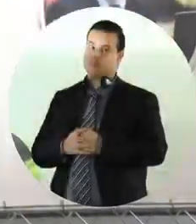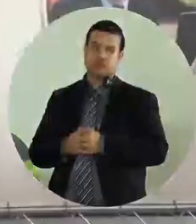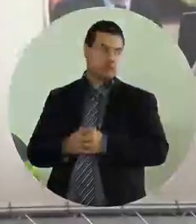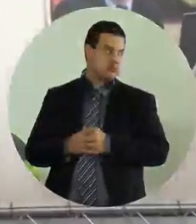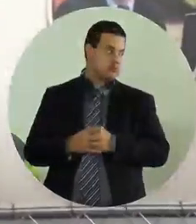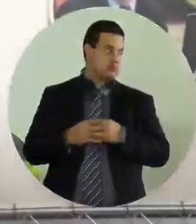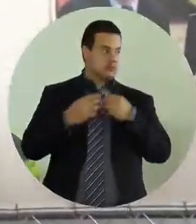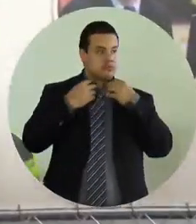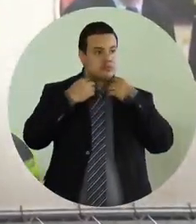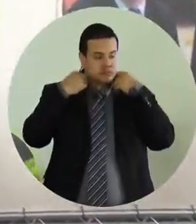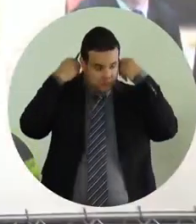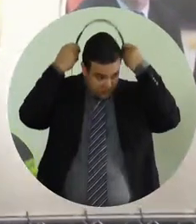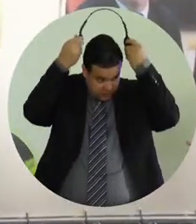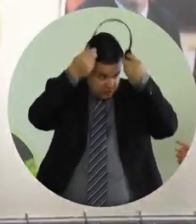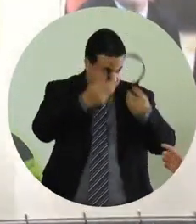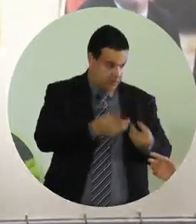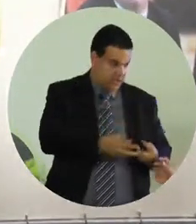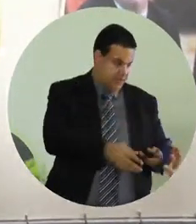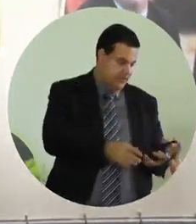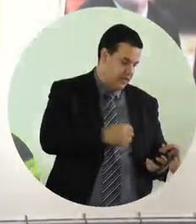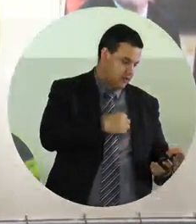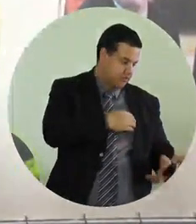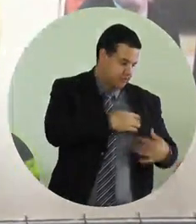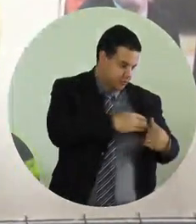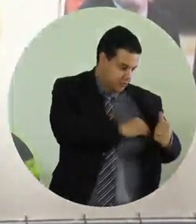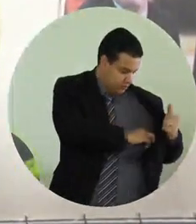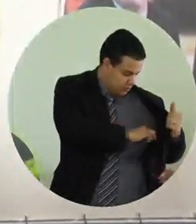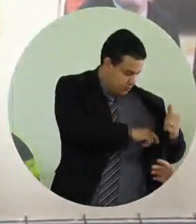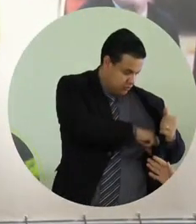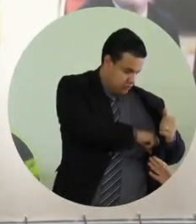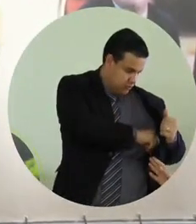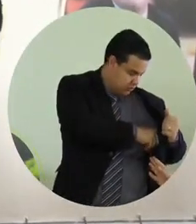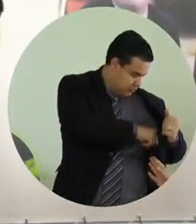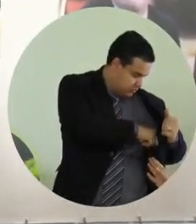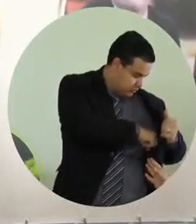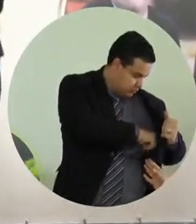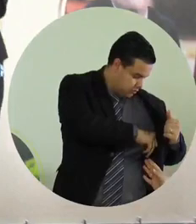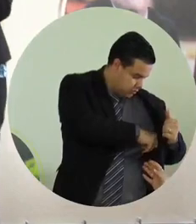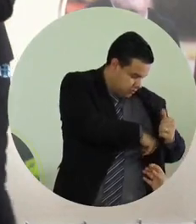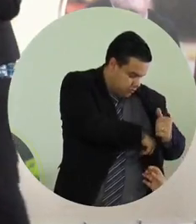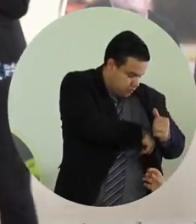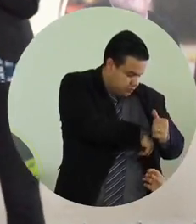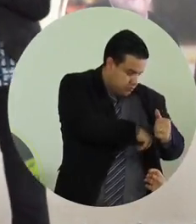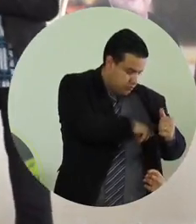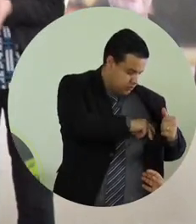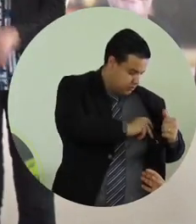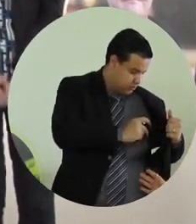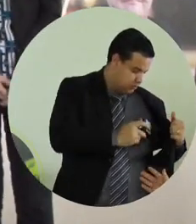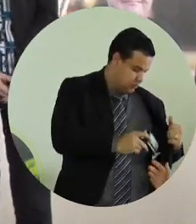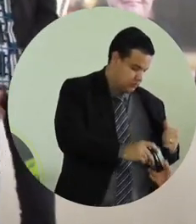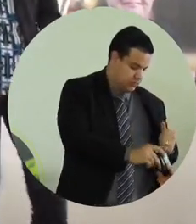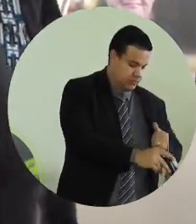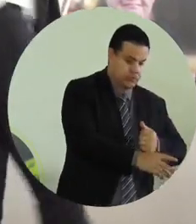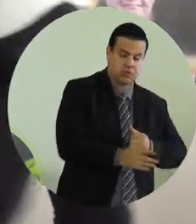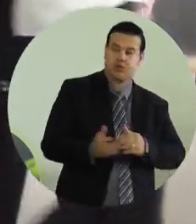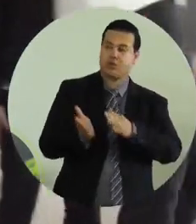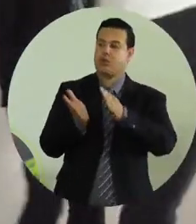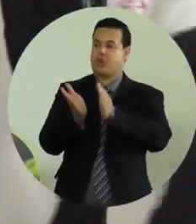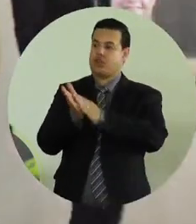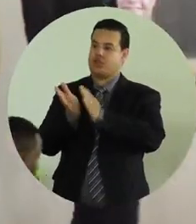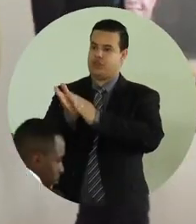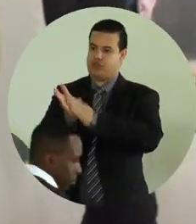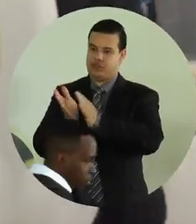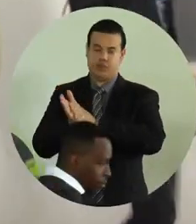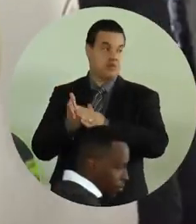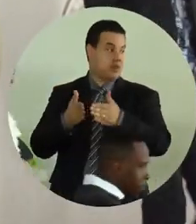Esse momento. Mais uma vez, muito obrigado. Uma salva de palmas. Peço que a doutora Lina